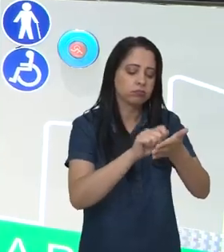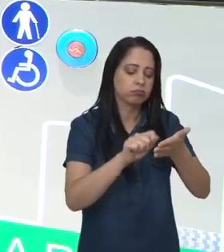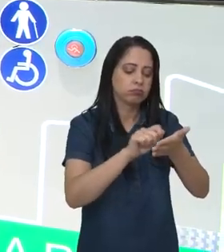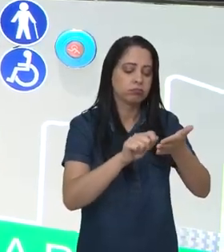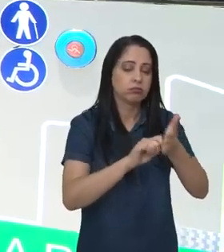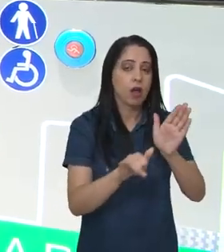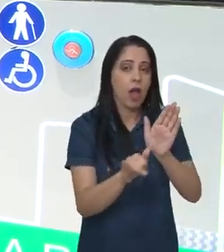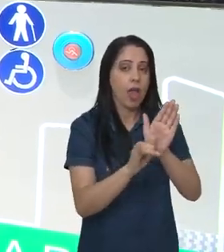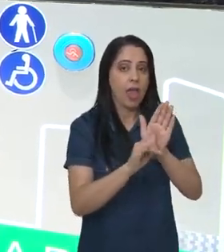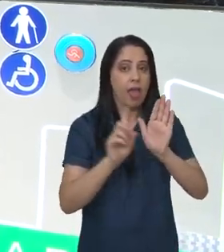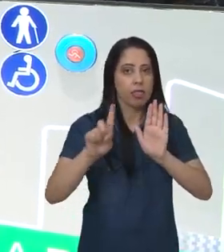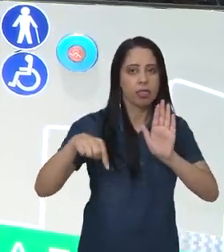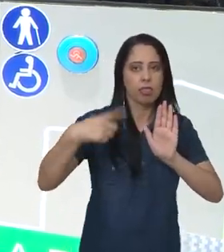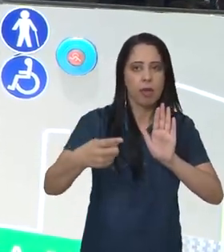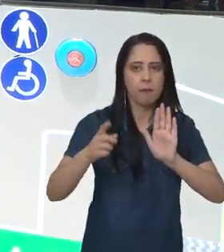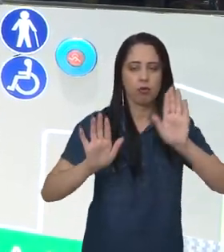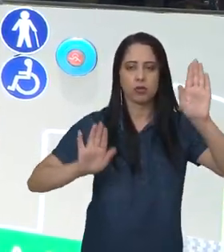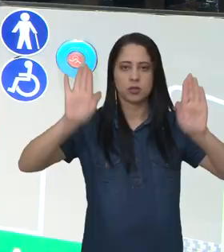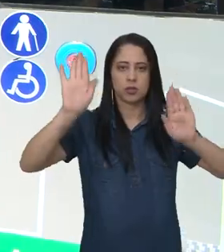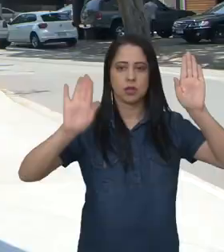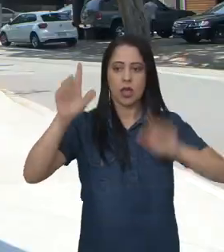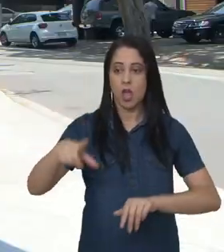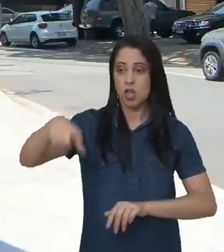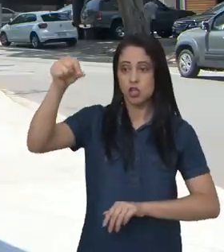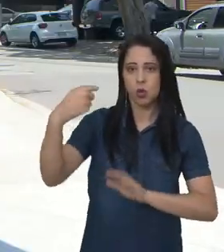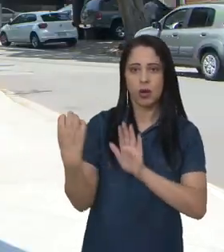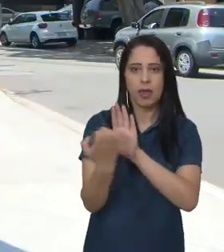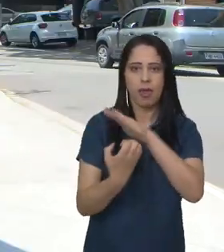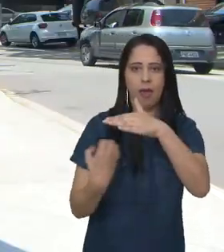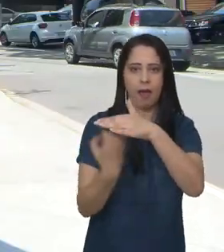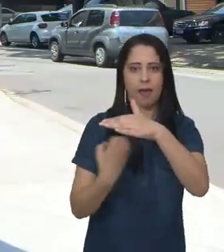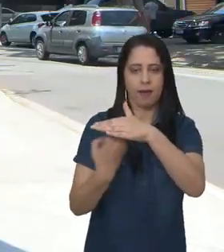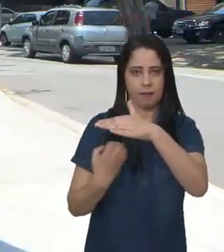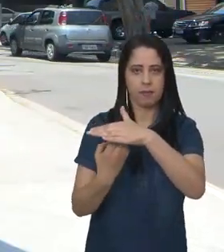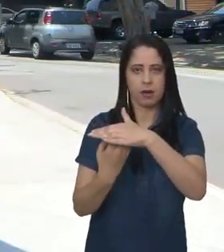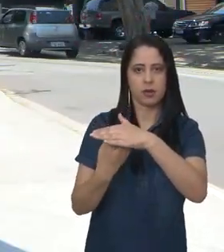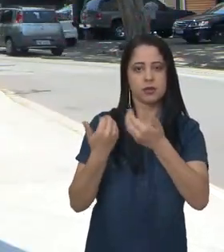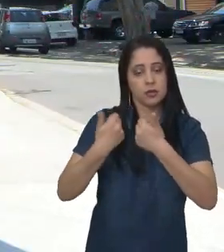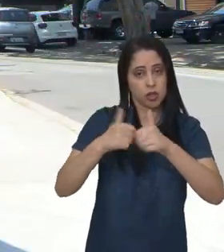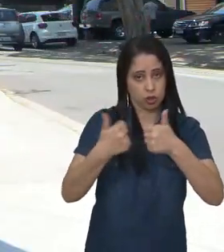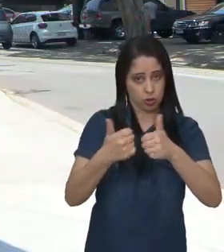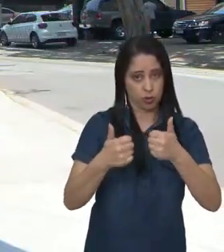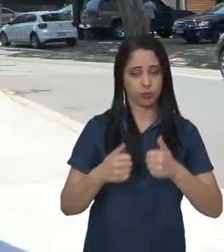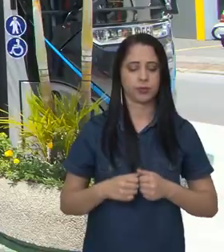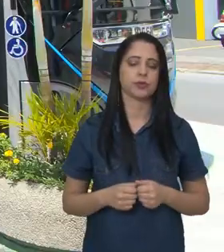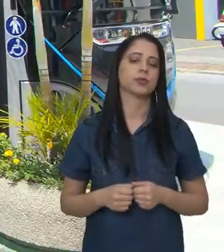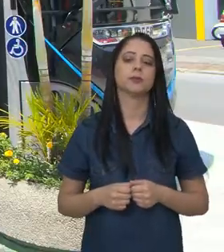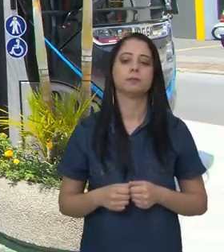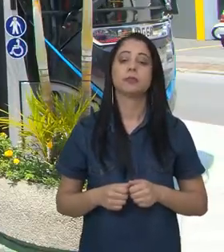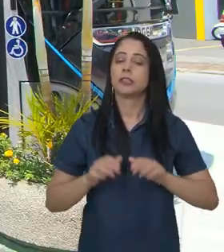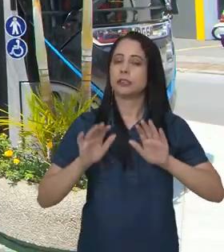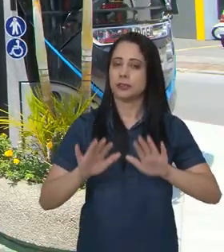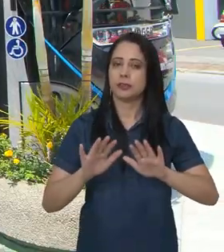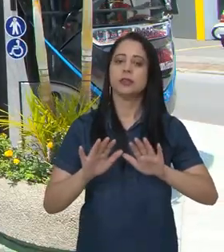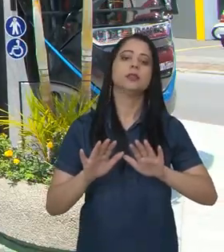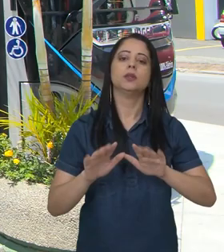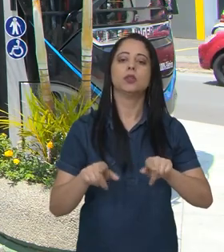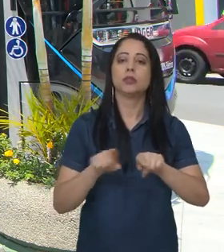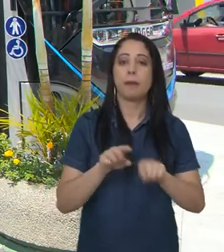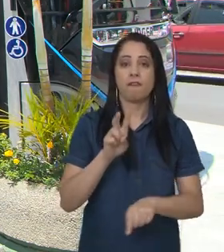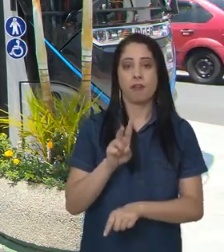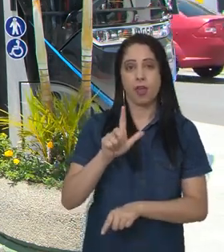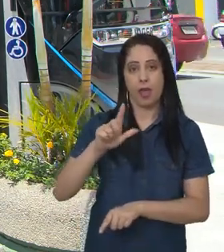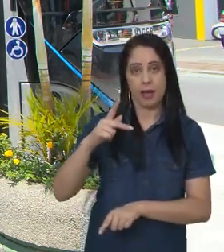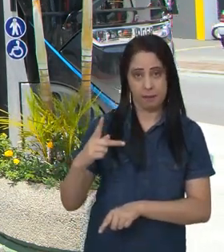que dará início a licitação que irá selecionar a empresa que irá fornecer os ônibus elétricos para o município dessa forma além